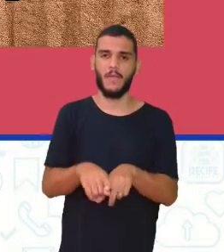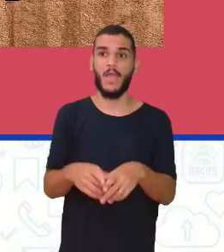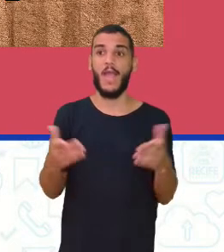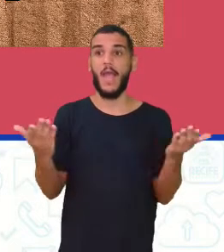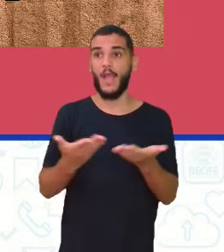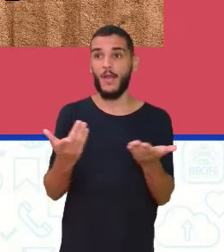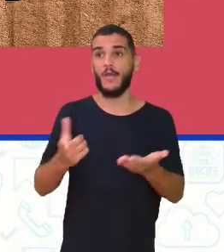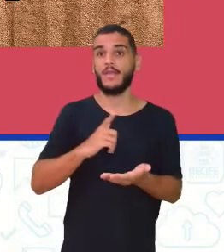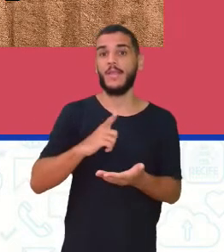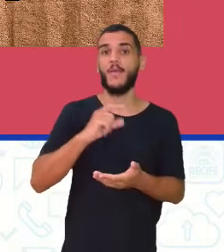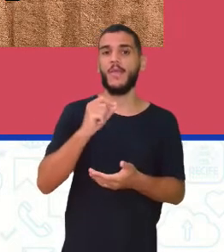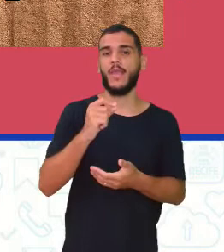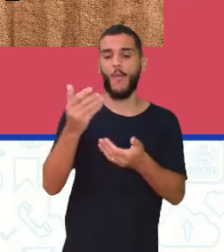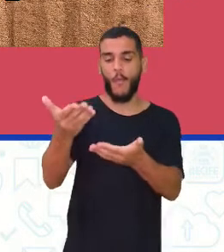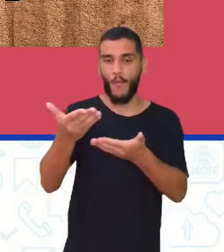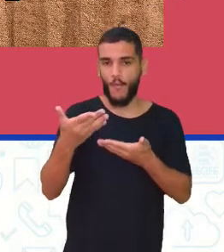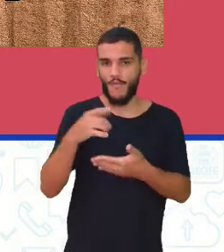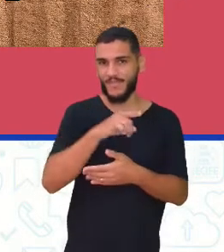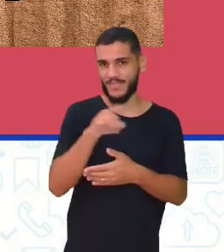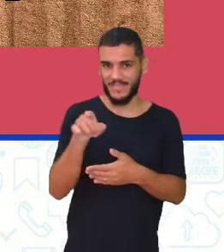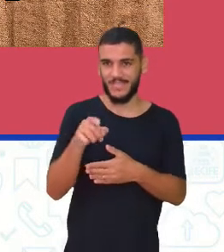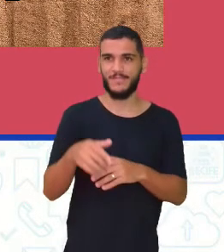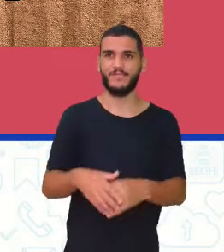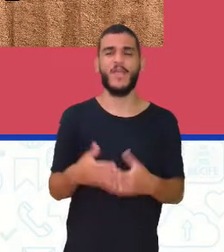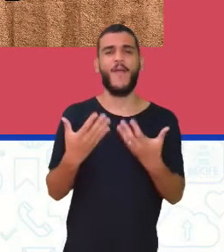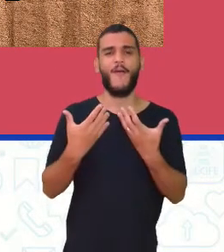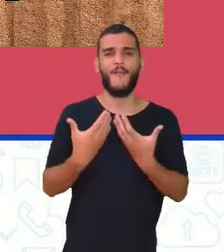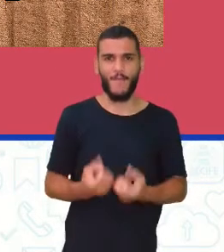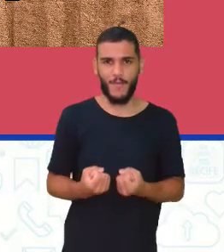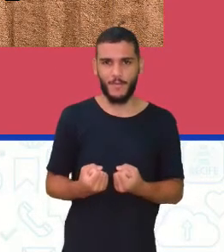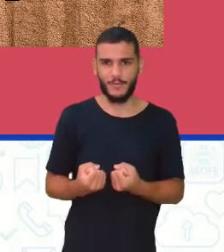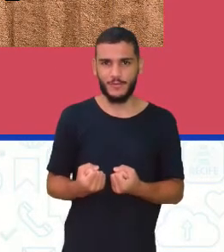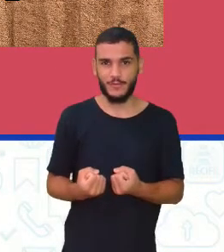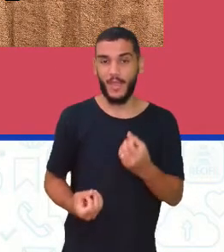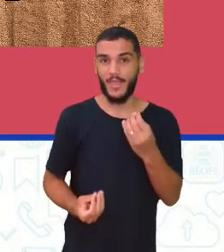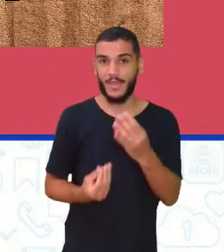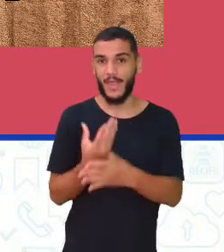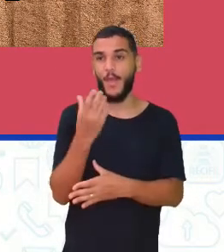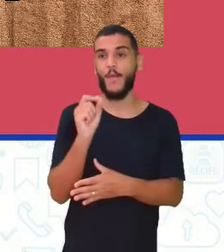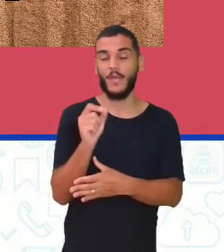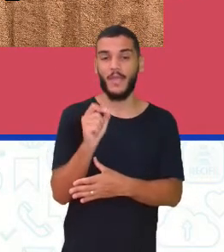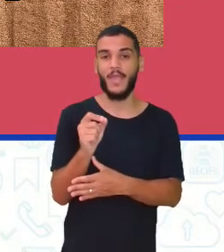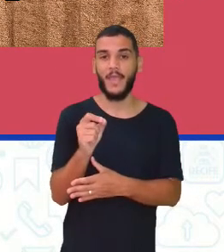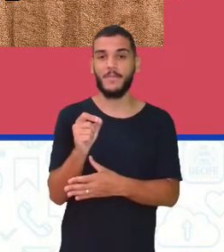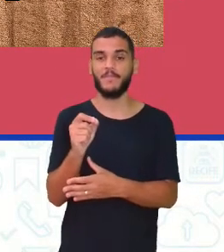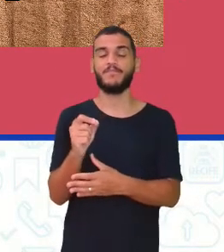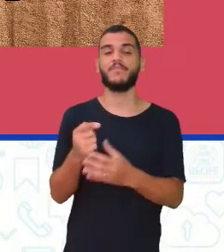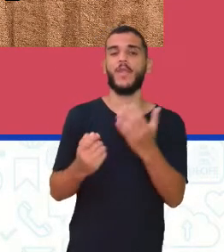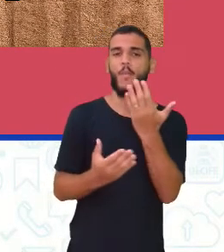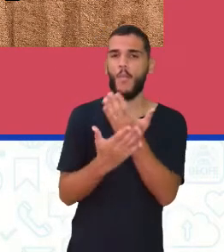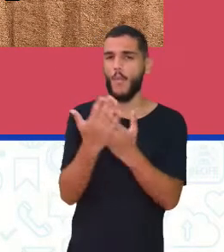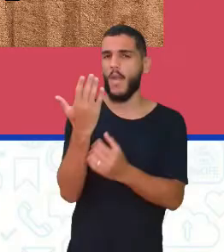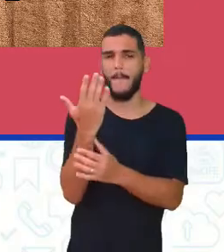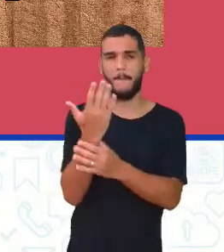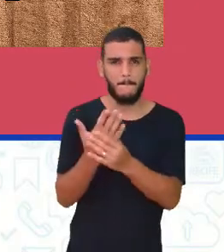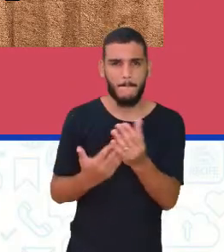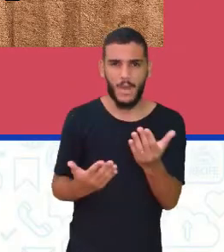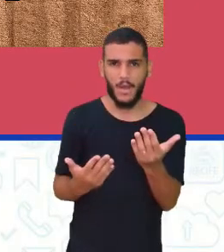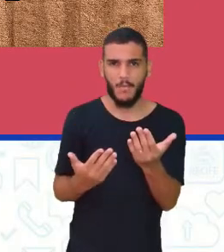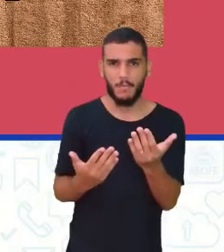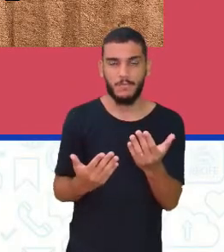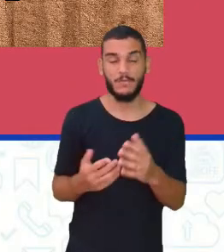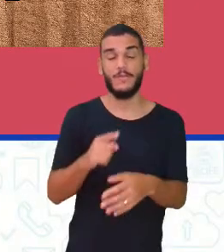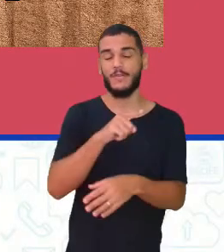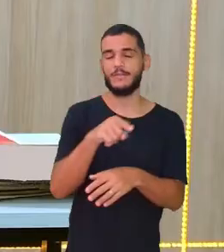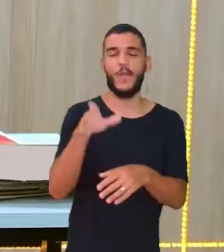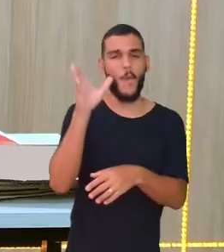agora eu tenho um convite a fazer a vocês. Vamos fazer uma mão articulada. Eu acredito que muitos de vocês devem estar curiosos com a minha mesa,